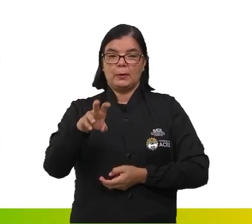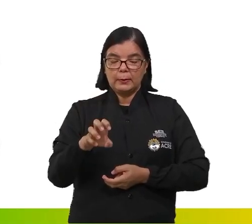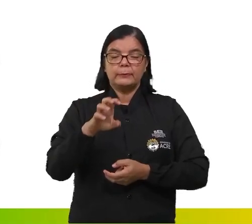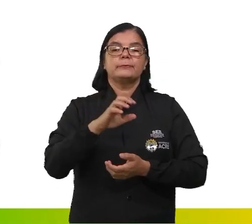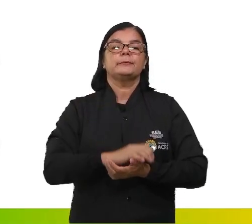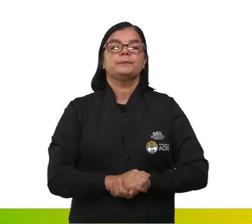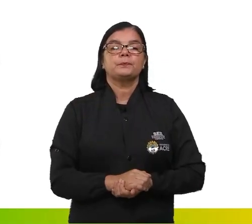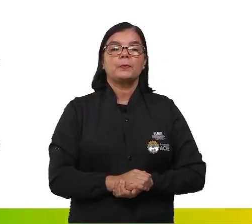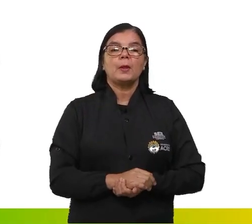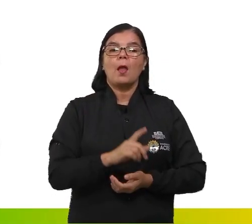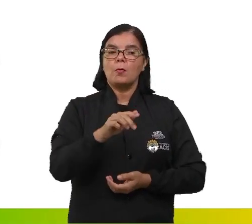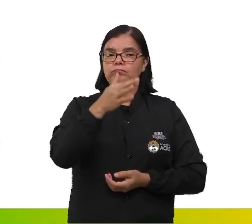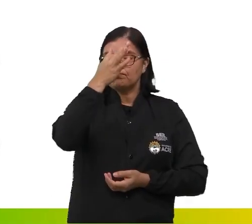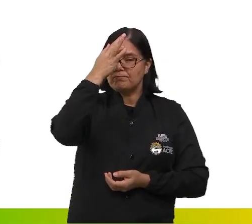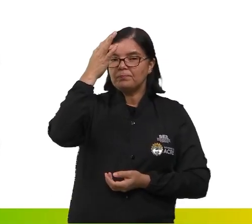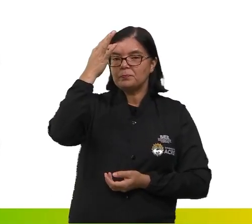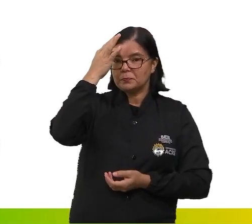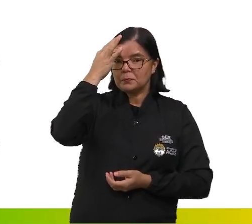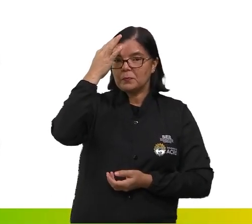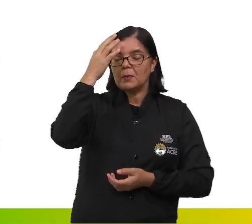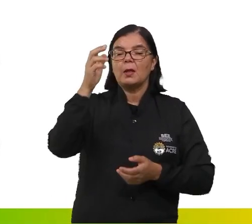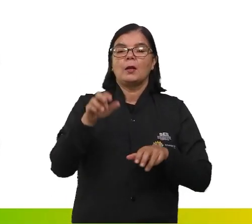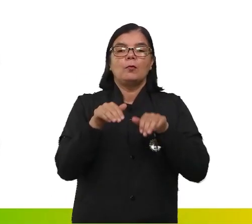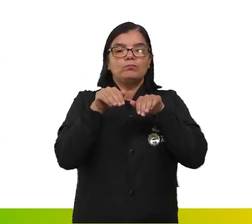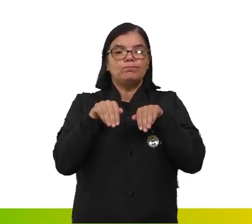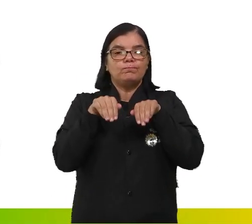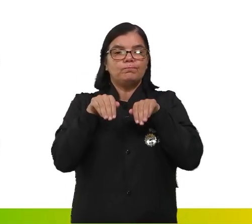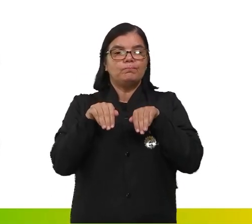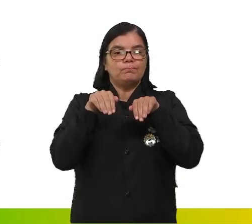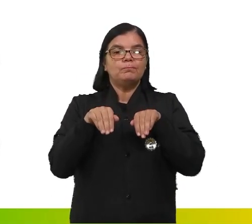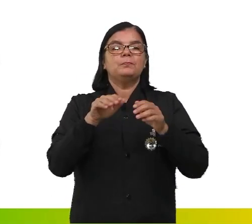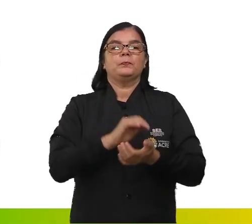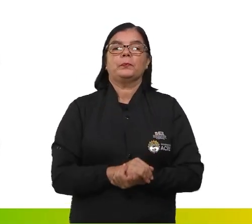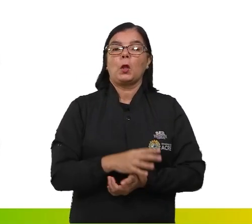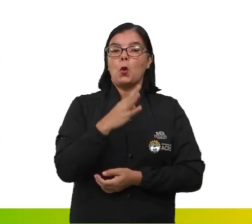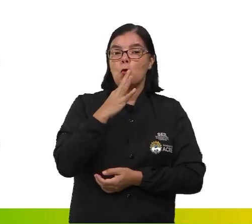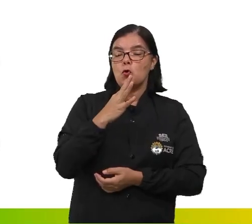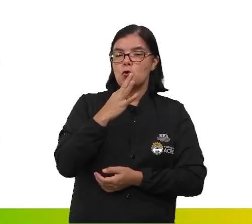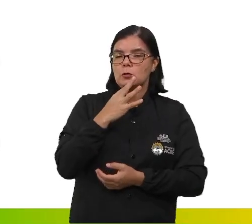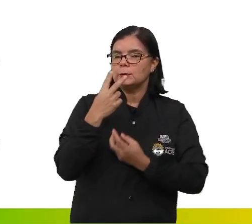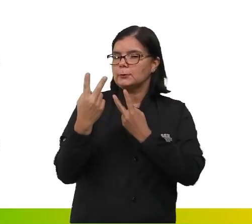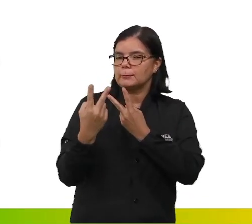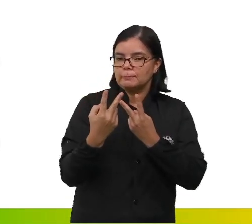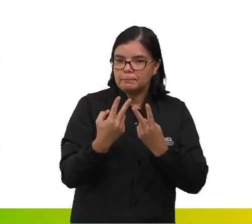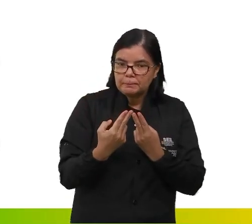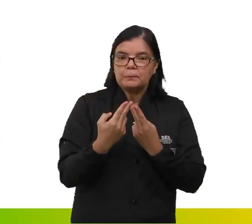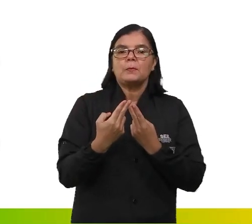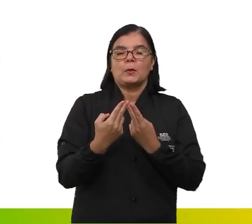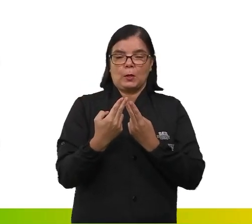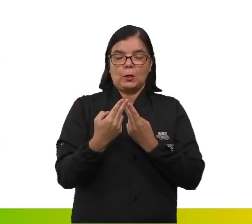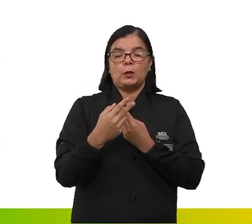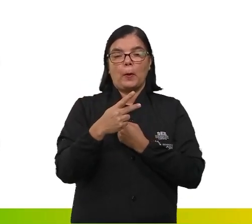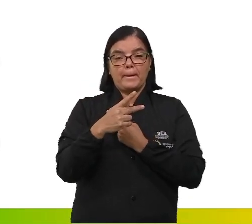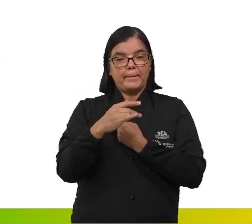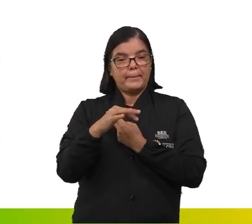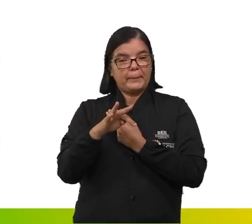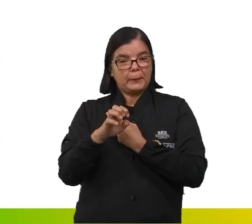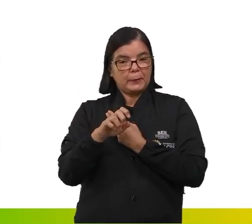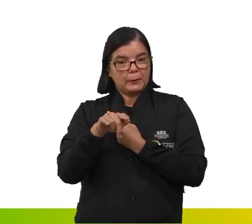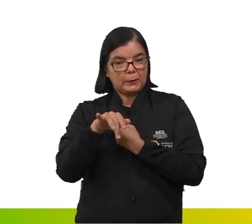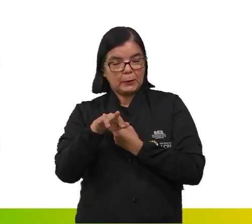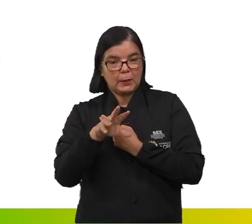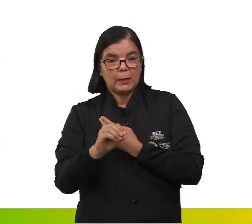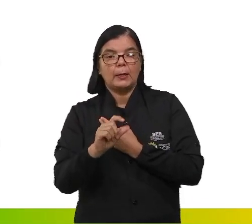Delors, que é uma filósofa da Austrália, então é da mesma terra do Peter Albert David